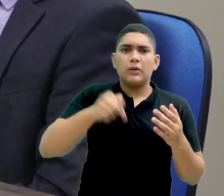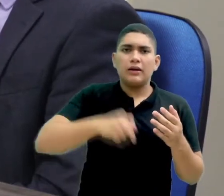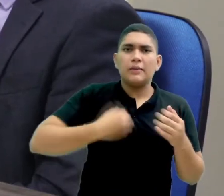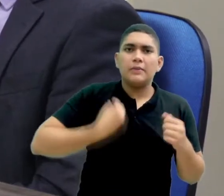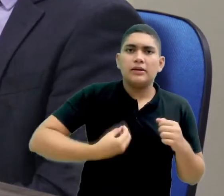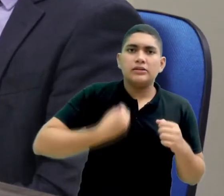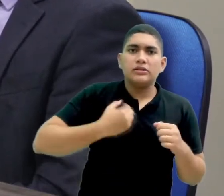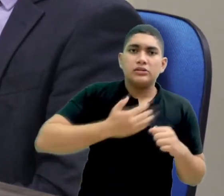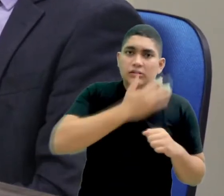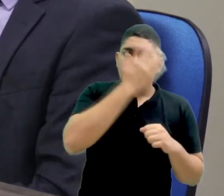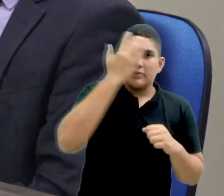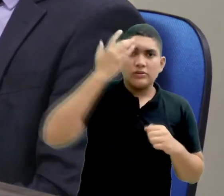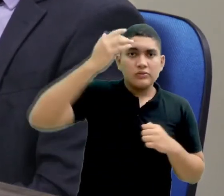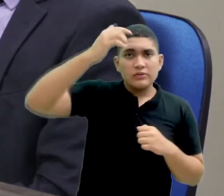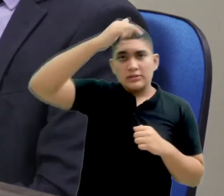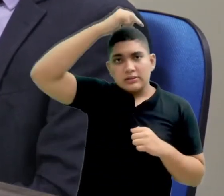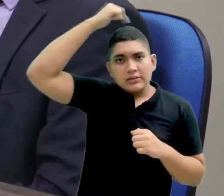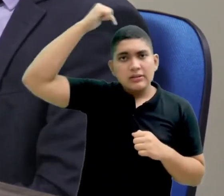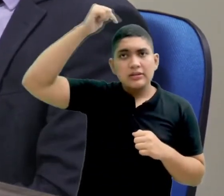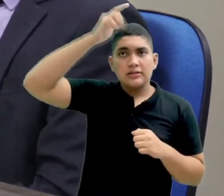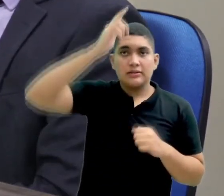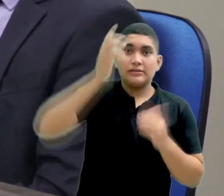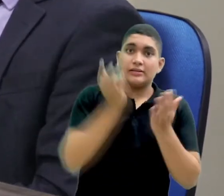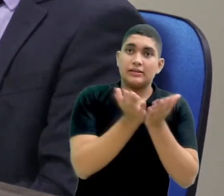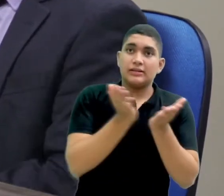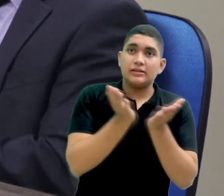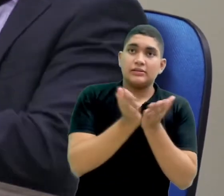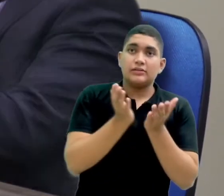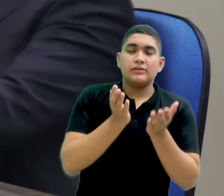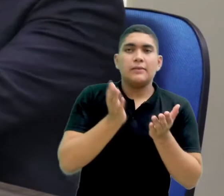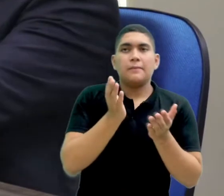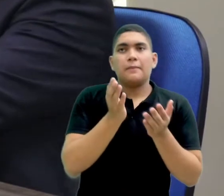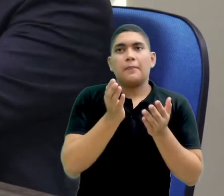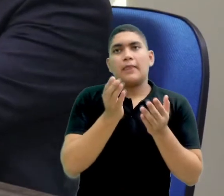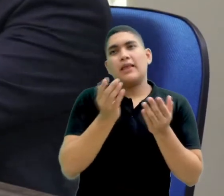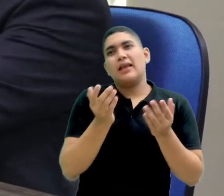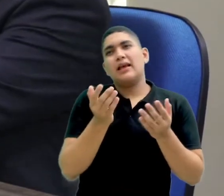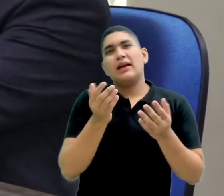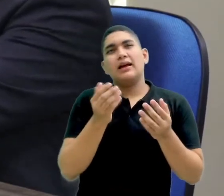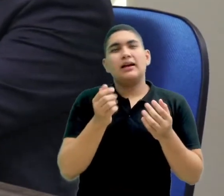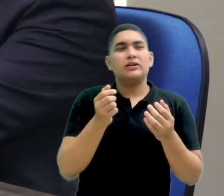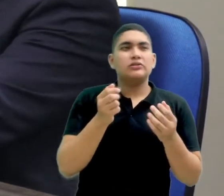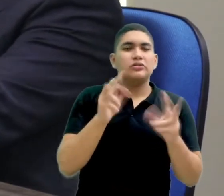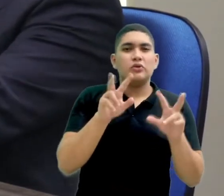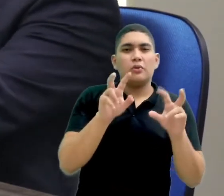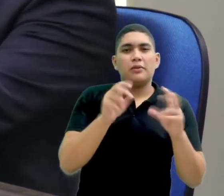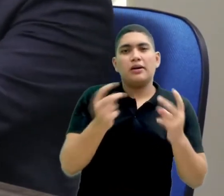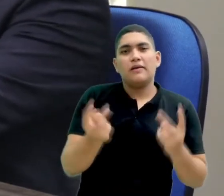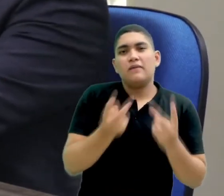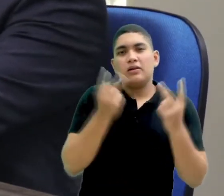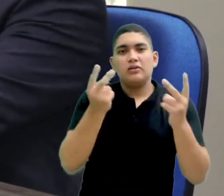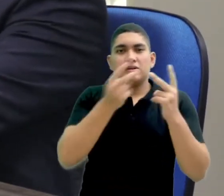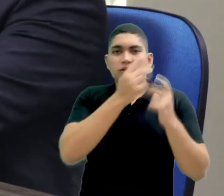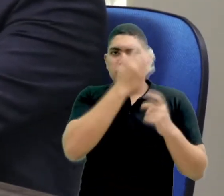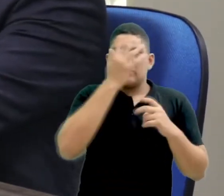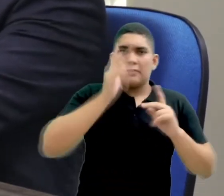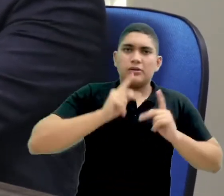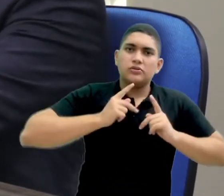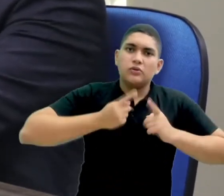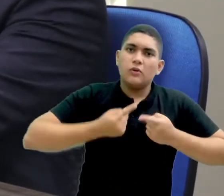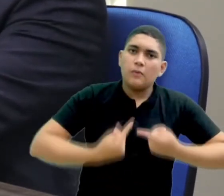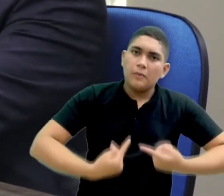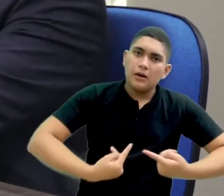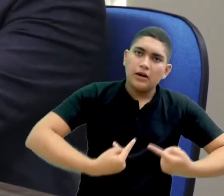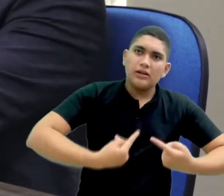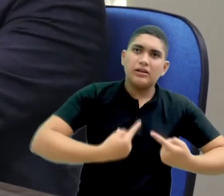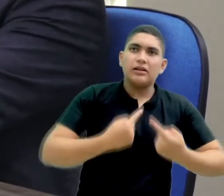pouco a respeito desse assunto ali, mas só adiantando aqui que essa questão da valorização da pessoa humana vem trazer essa